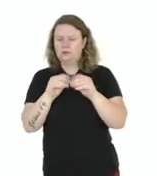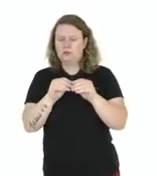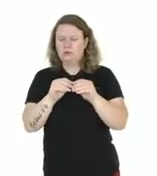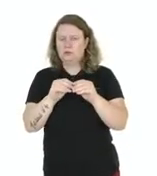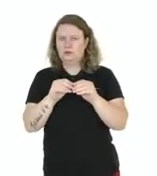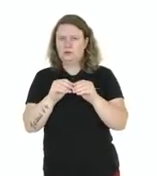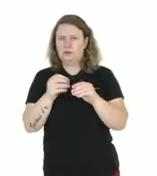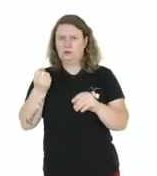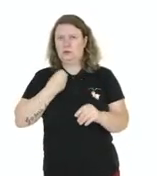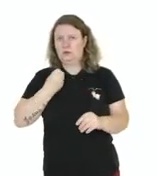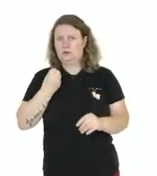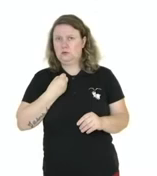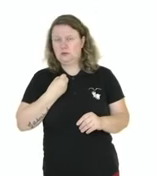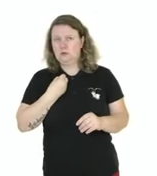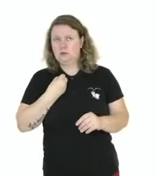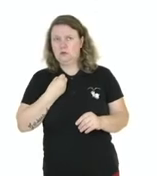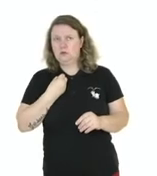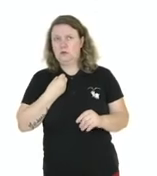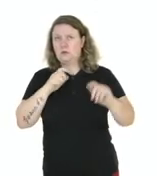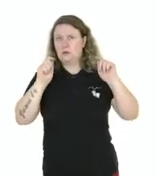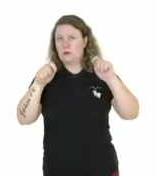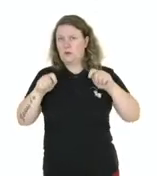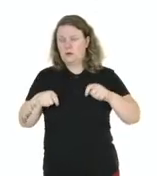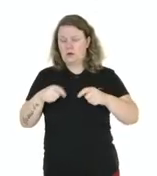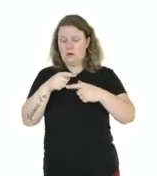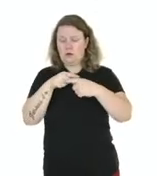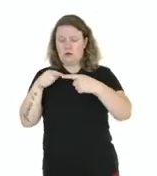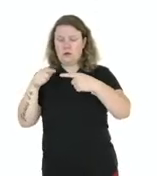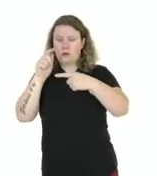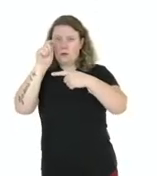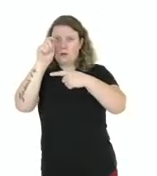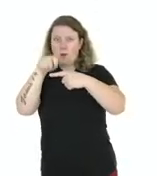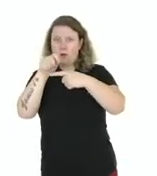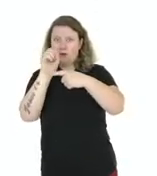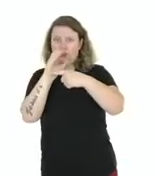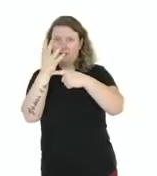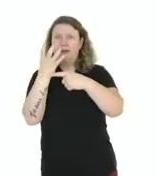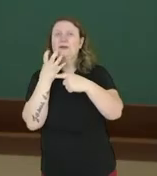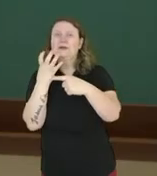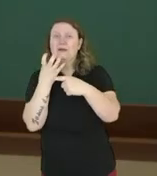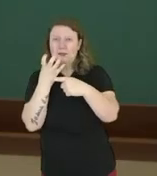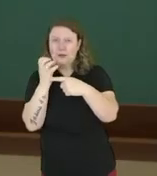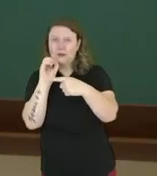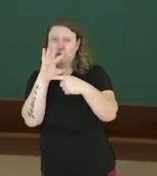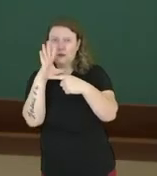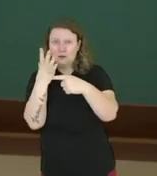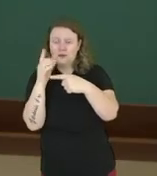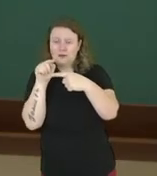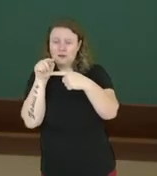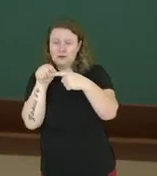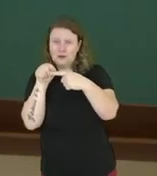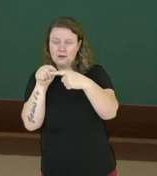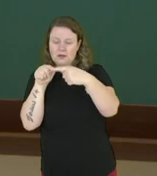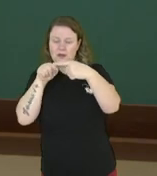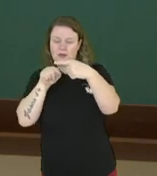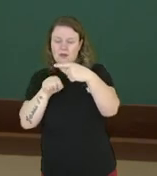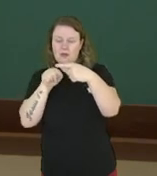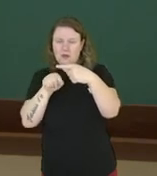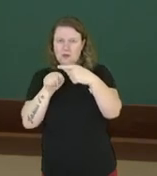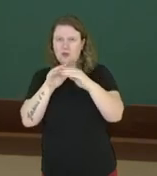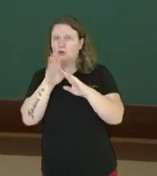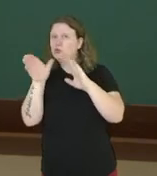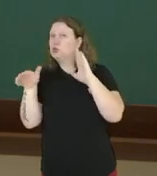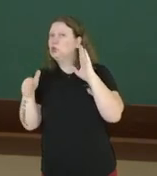O numerador é as possibilidades favoráveis, é o que você quer que aconteça, ok? E o denominador